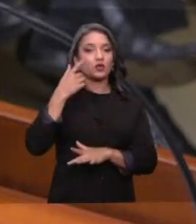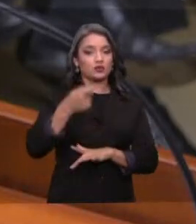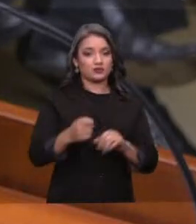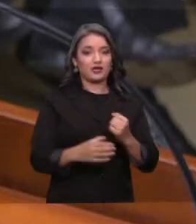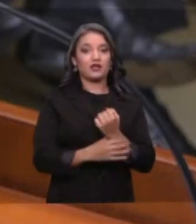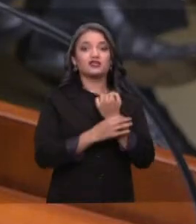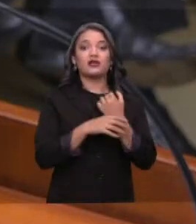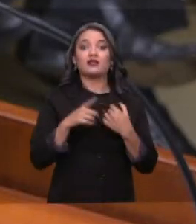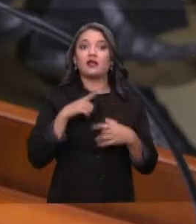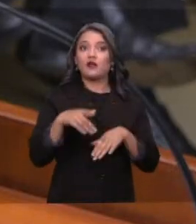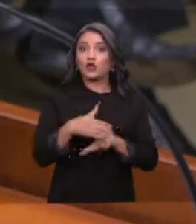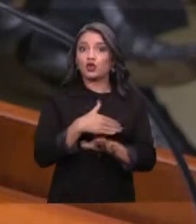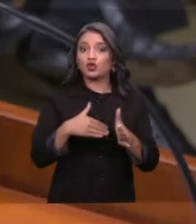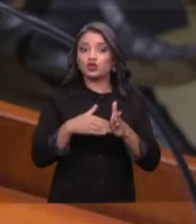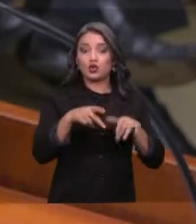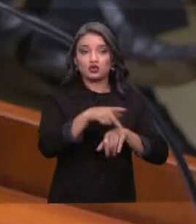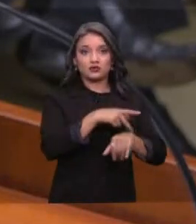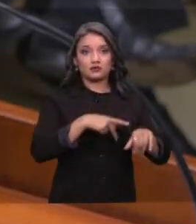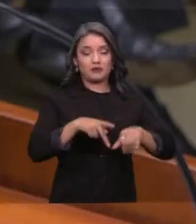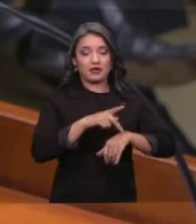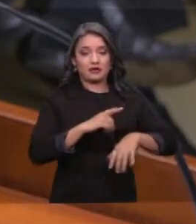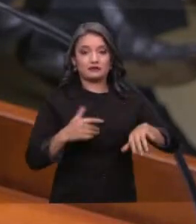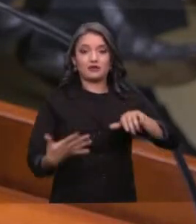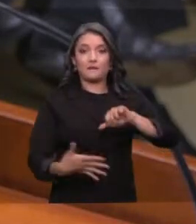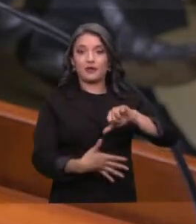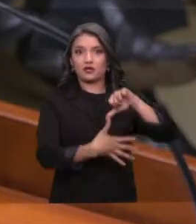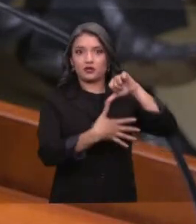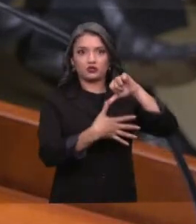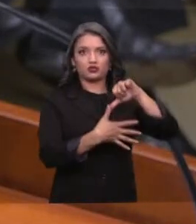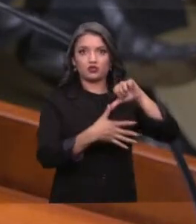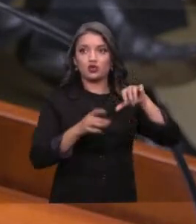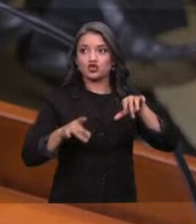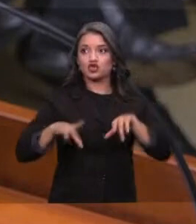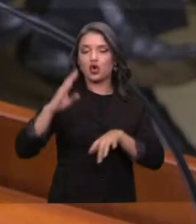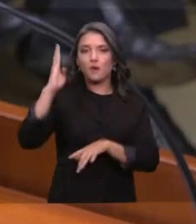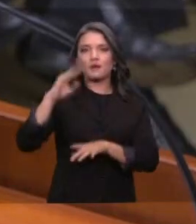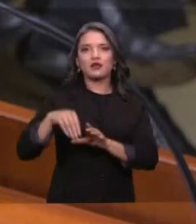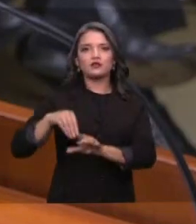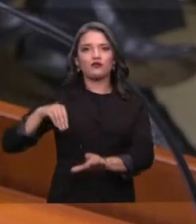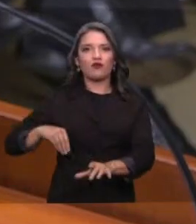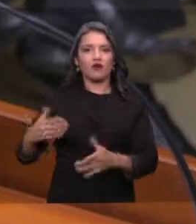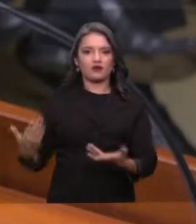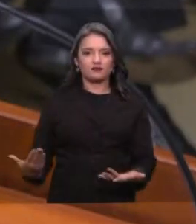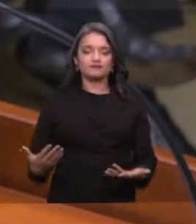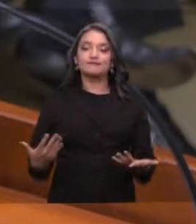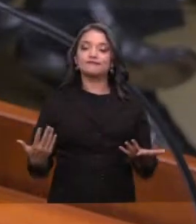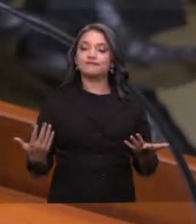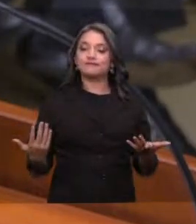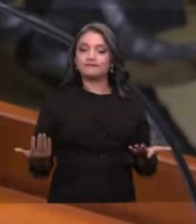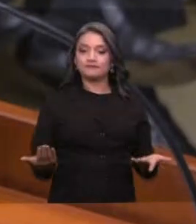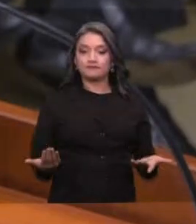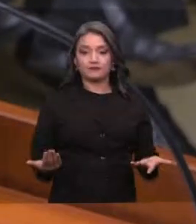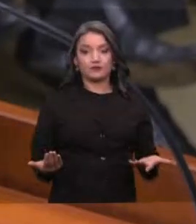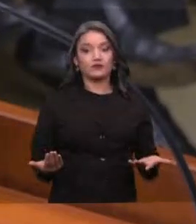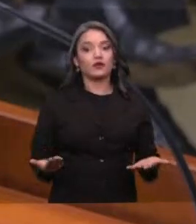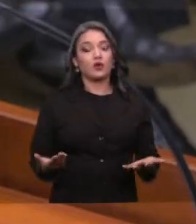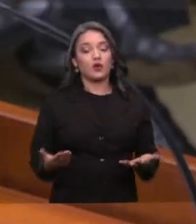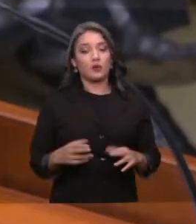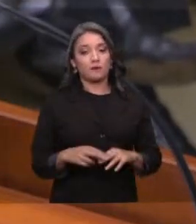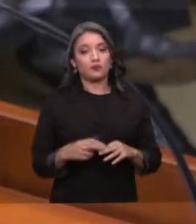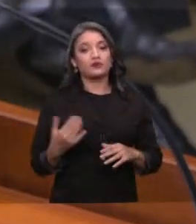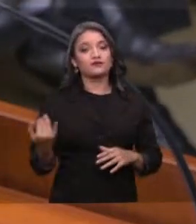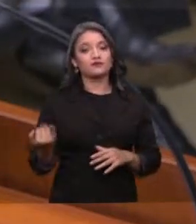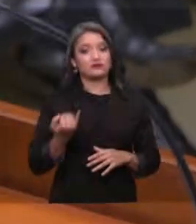em todos os países da América do Sul, com exceção do Brasil. E aqui nos cabe, desde logo, ponderar um